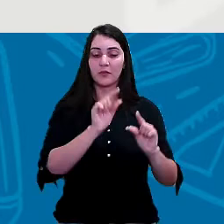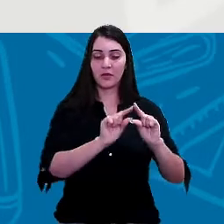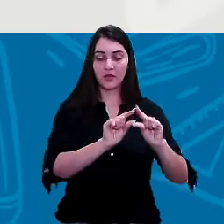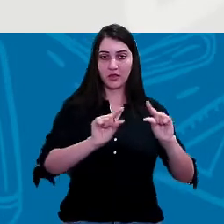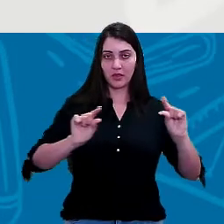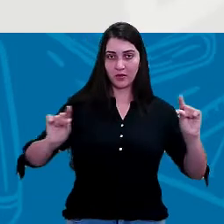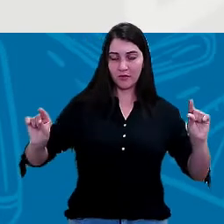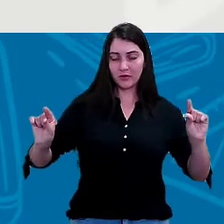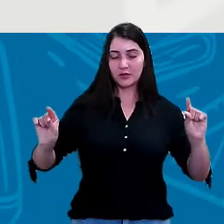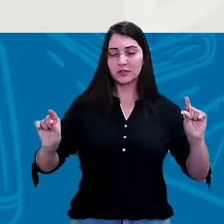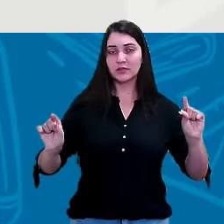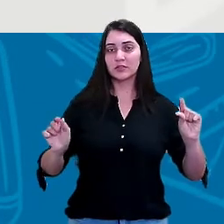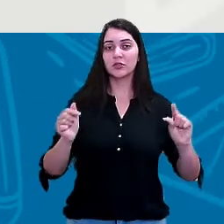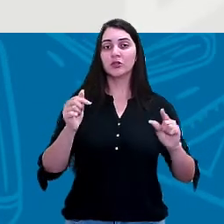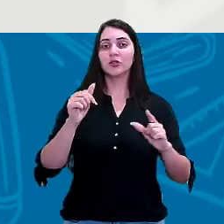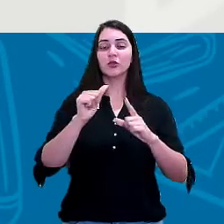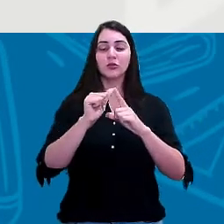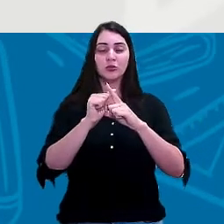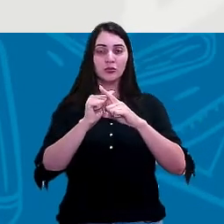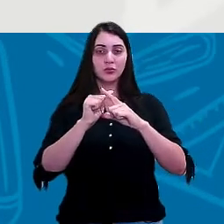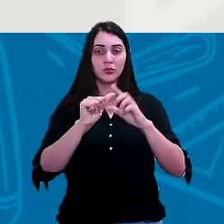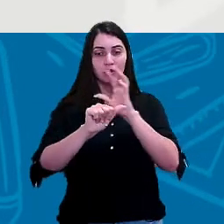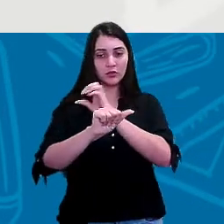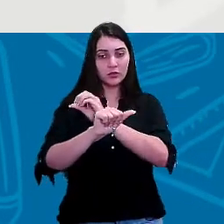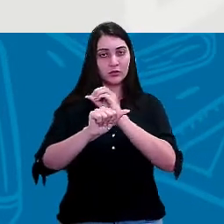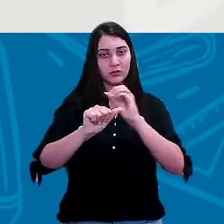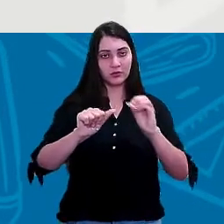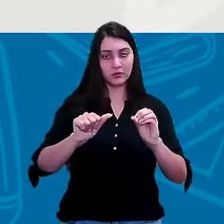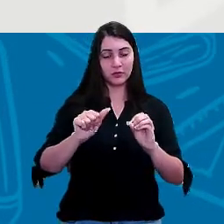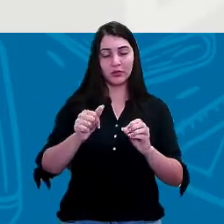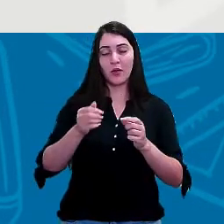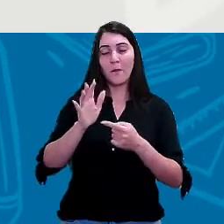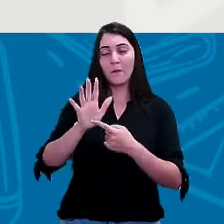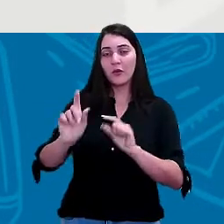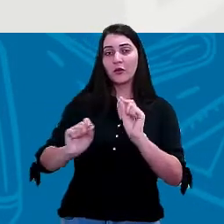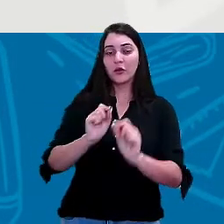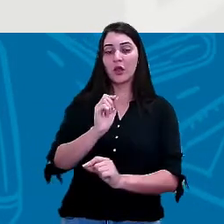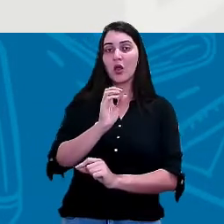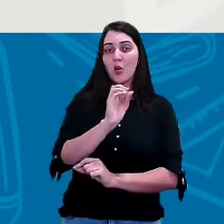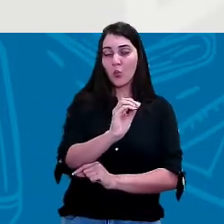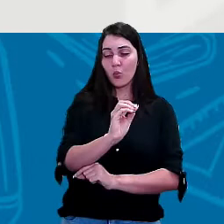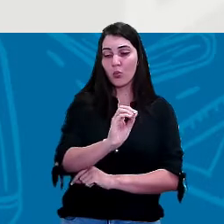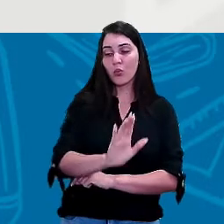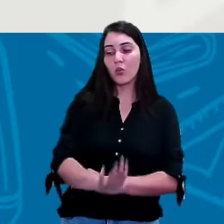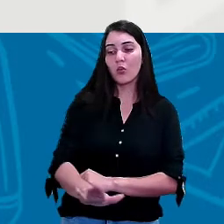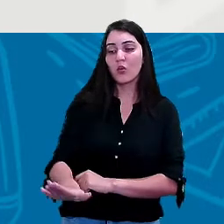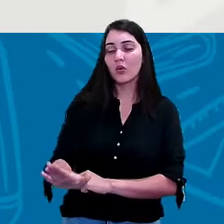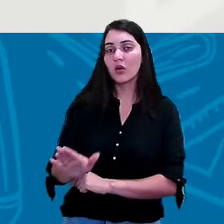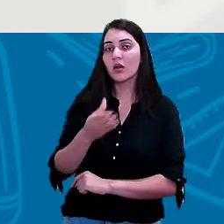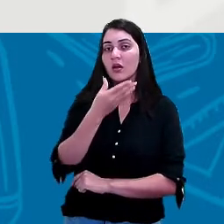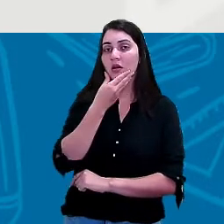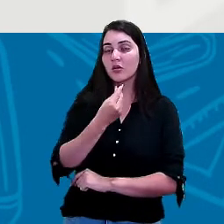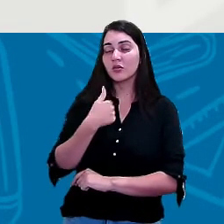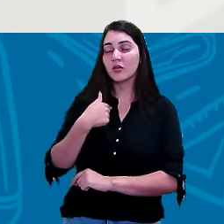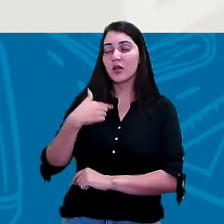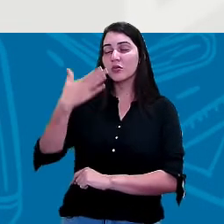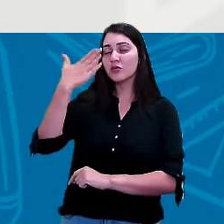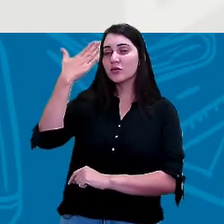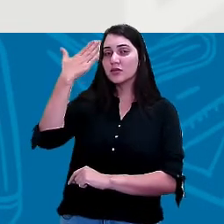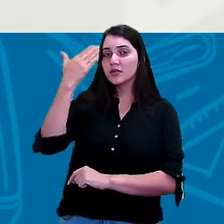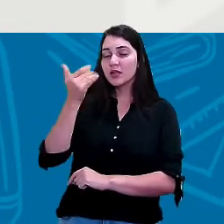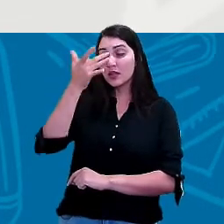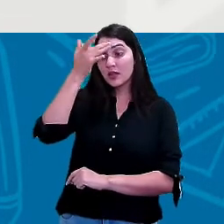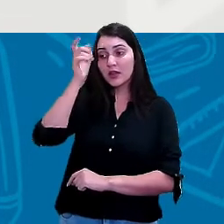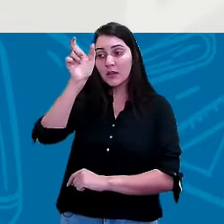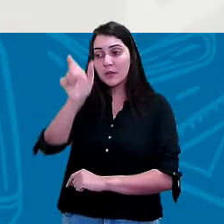artigo definido, eu falei assim, o garoto. Quando eu digo o garoto, eu sei a quem eu estou falando, eu sei de quem eu estou